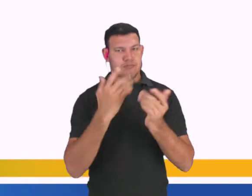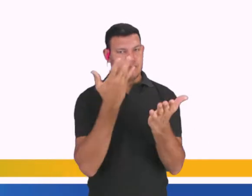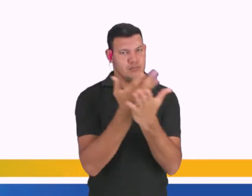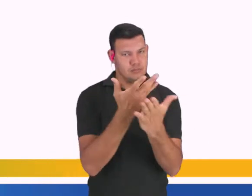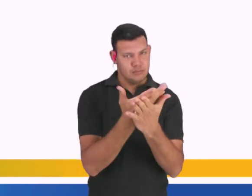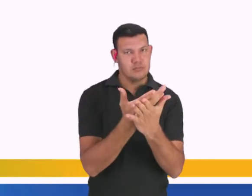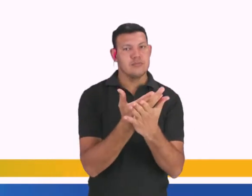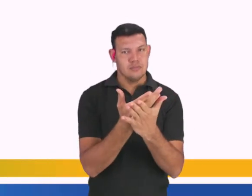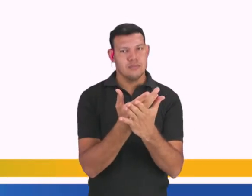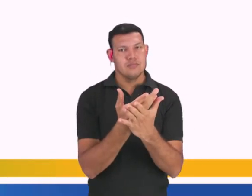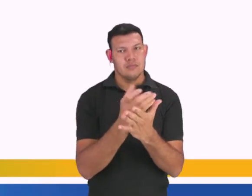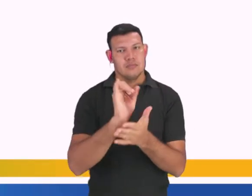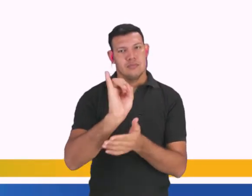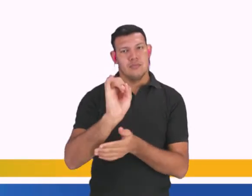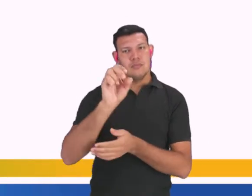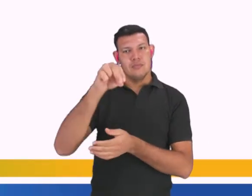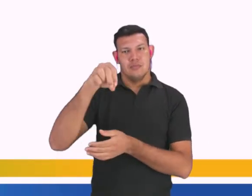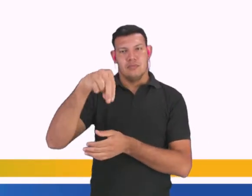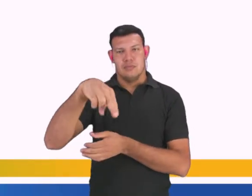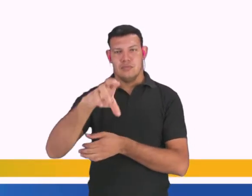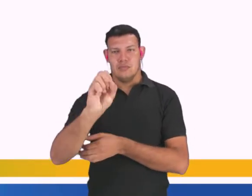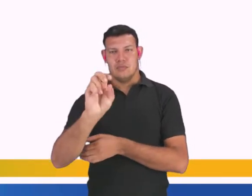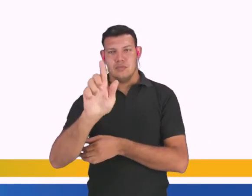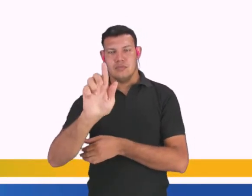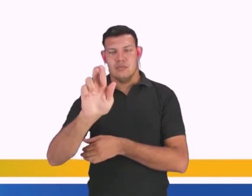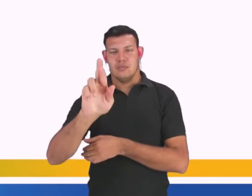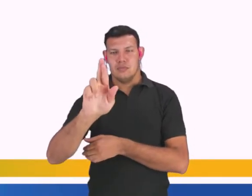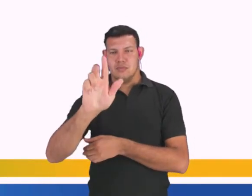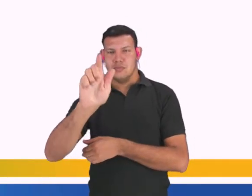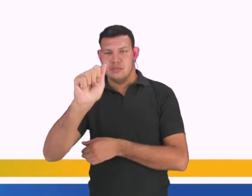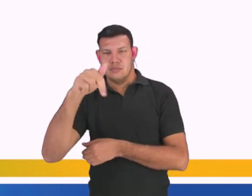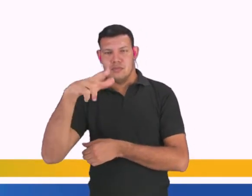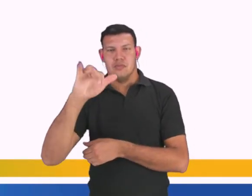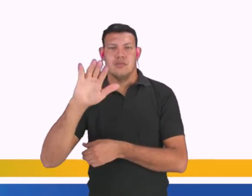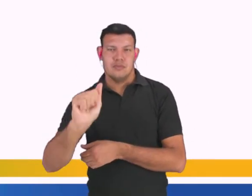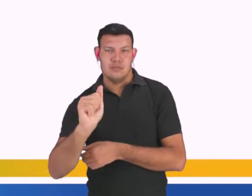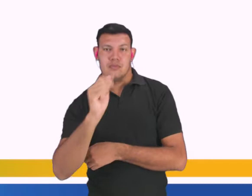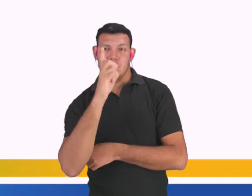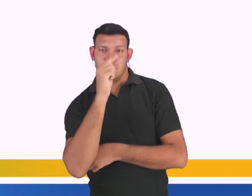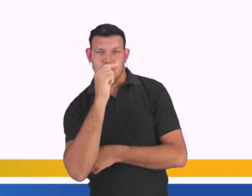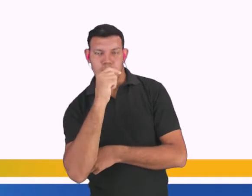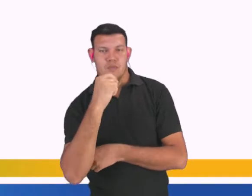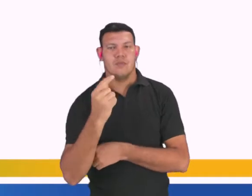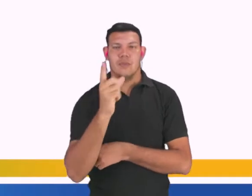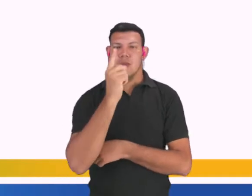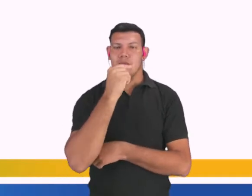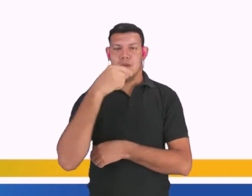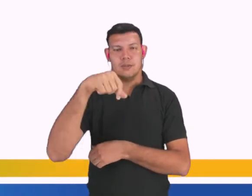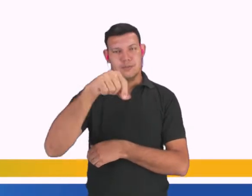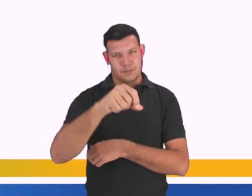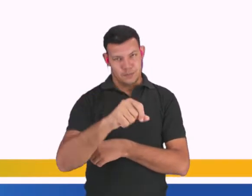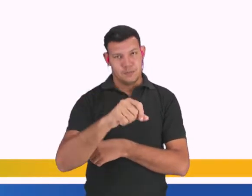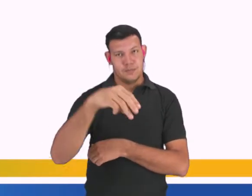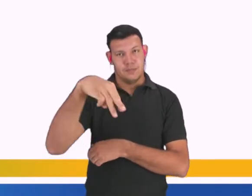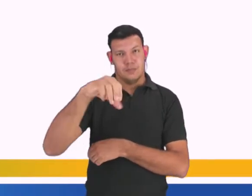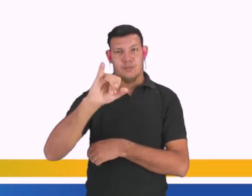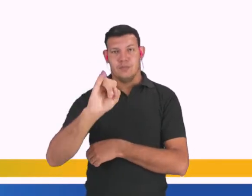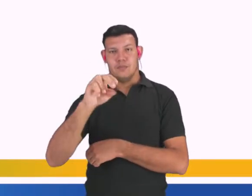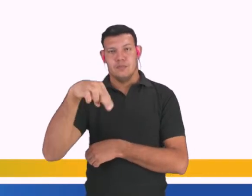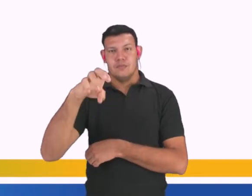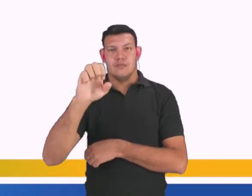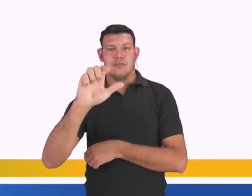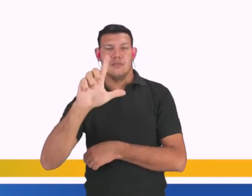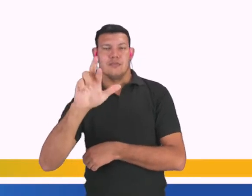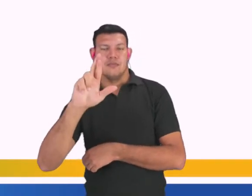área da inorgânica, com a água, os sais minerais, quanto a parte da orgânica, que vocês podem observar com